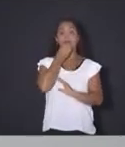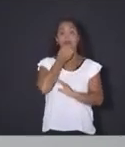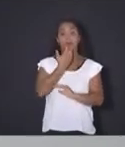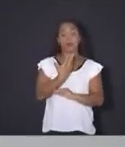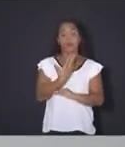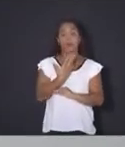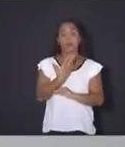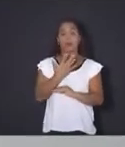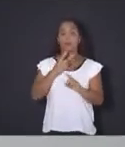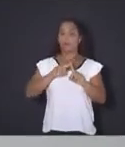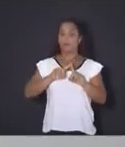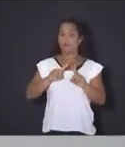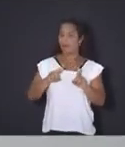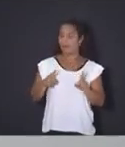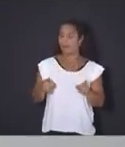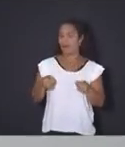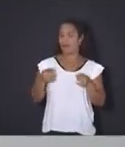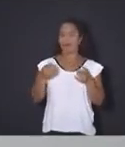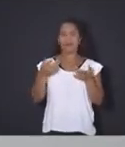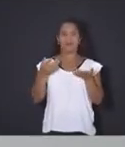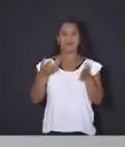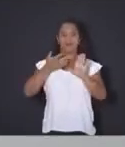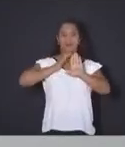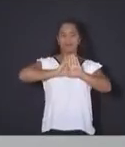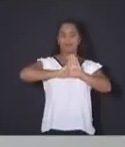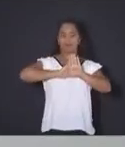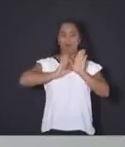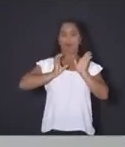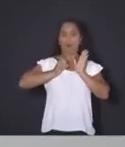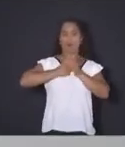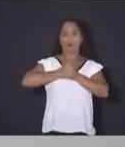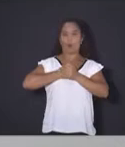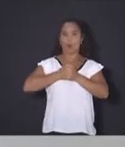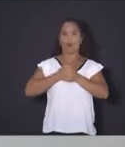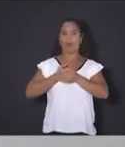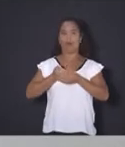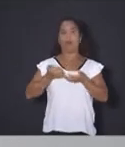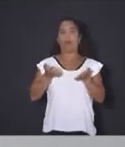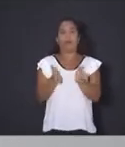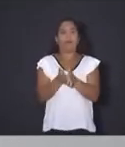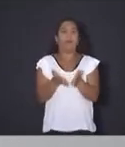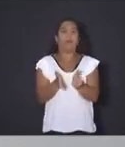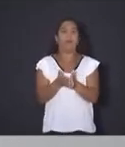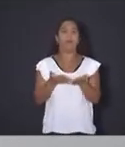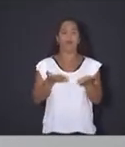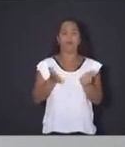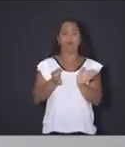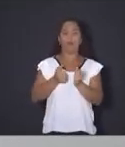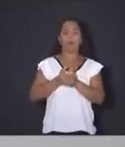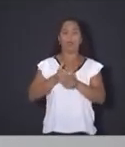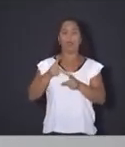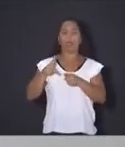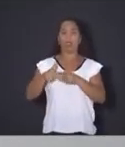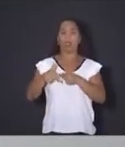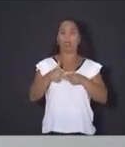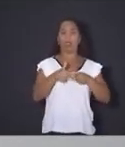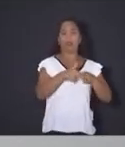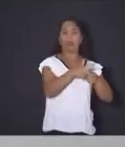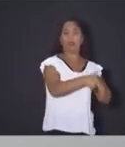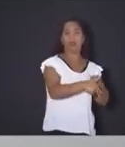miséria que justifica cortes que justifica aumentar a desigualdade